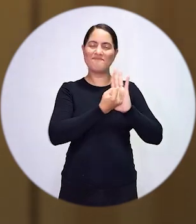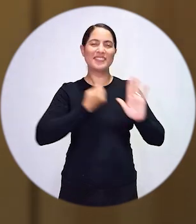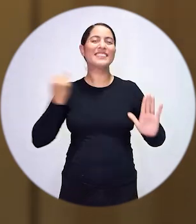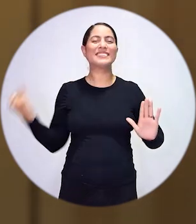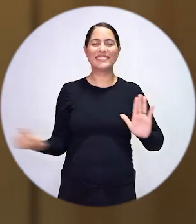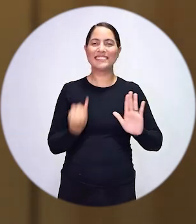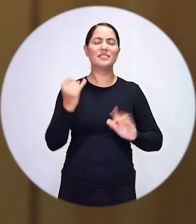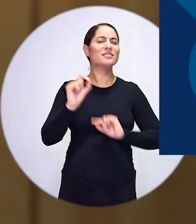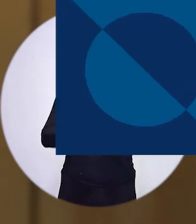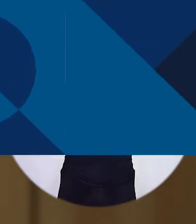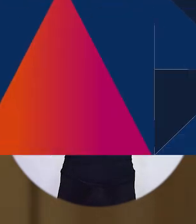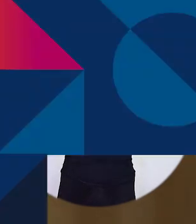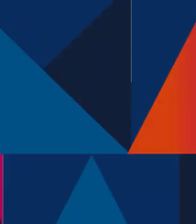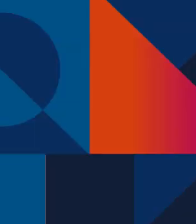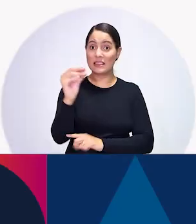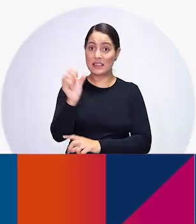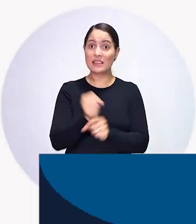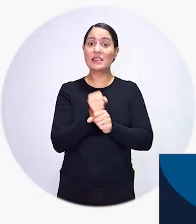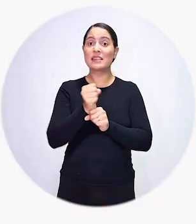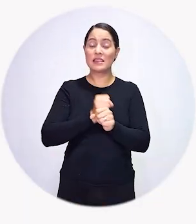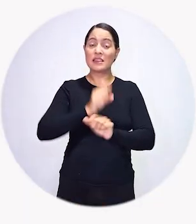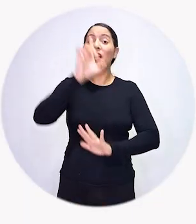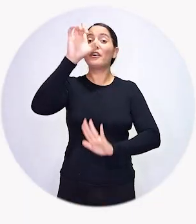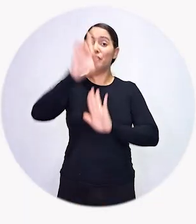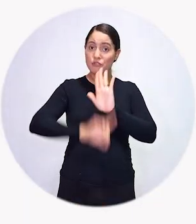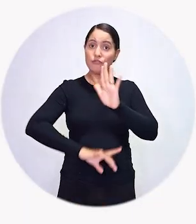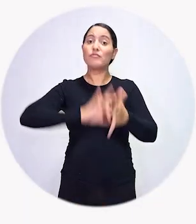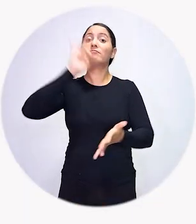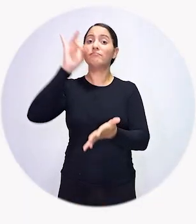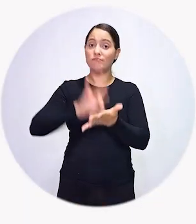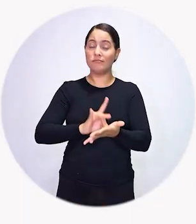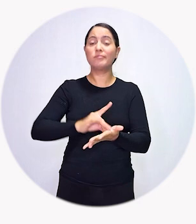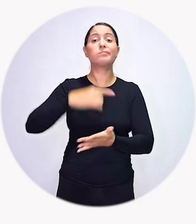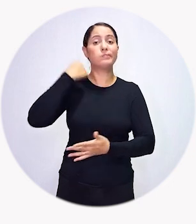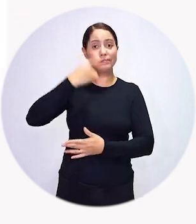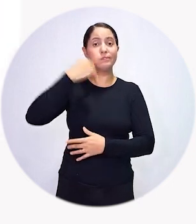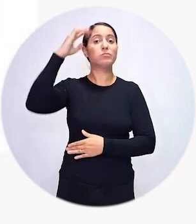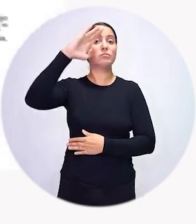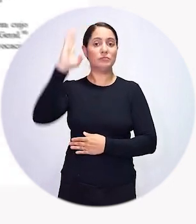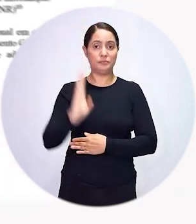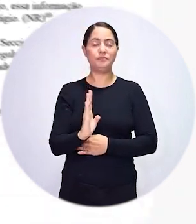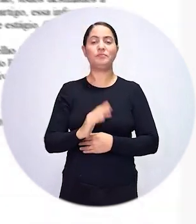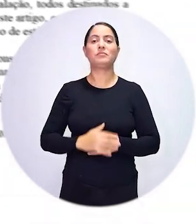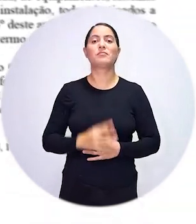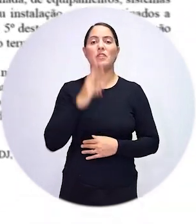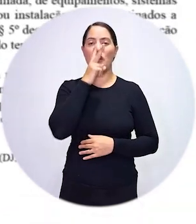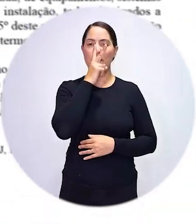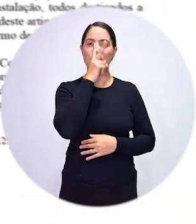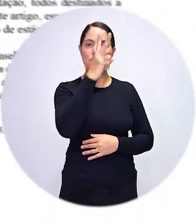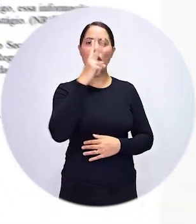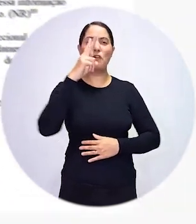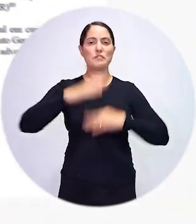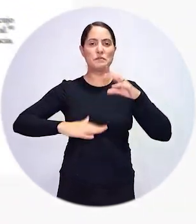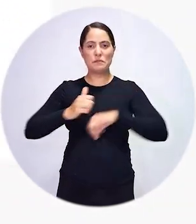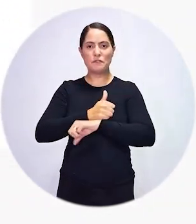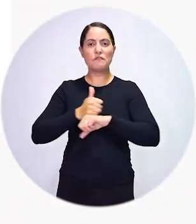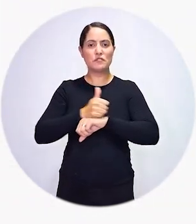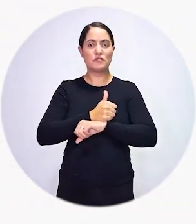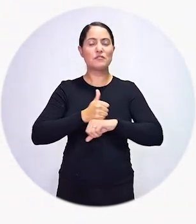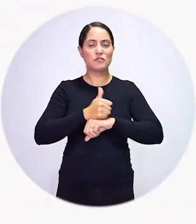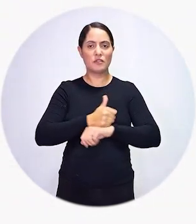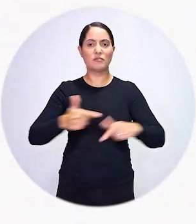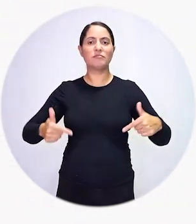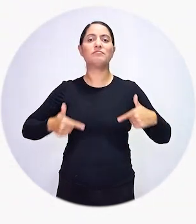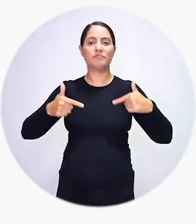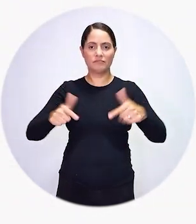da OAB celebrou neste mês um marco significativo: 30 anos da consolidação dos direitos e deveres dos advogados do